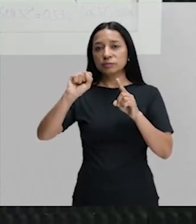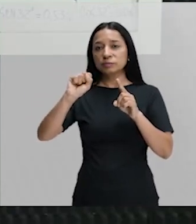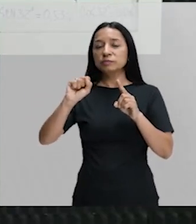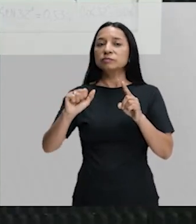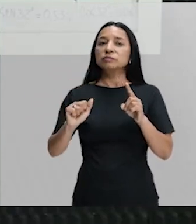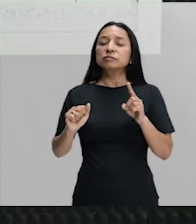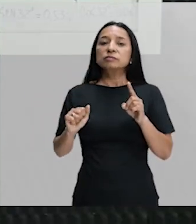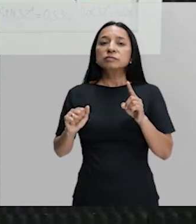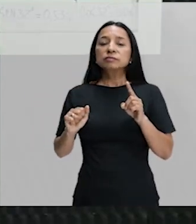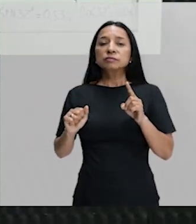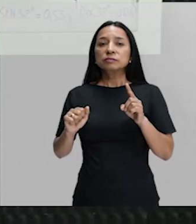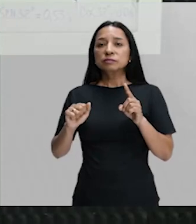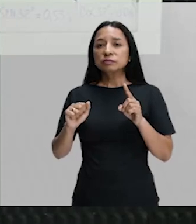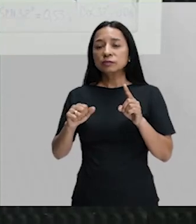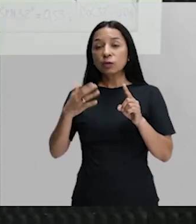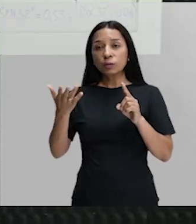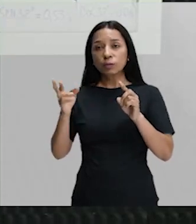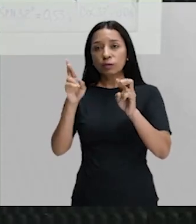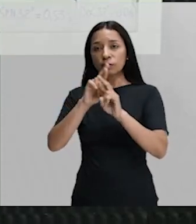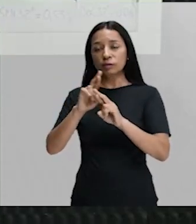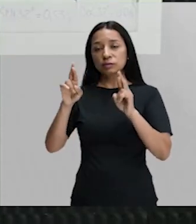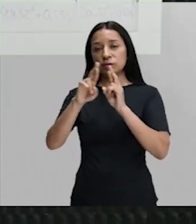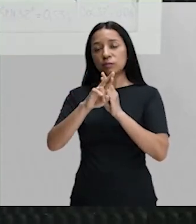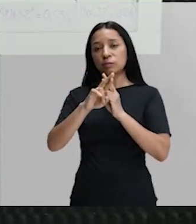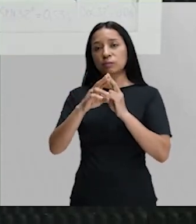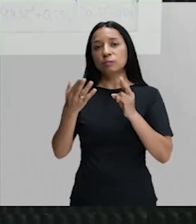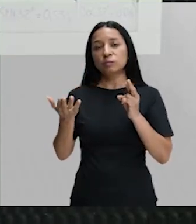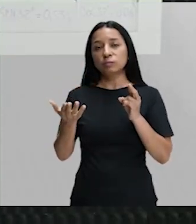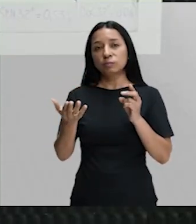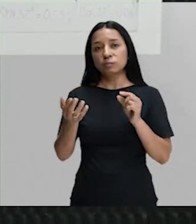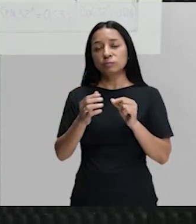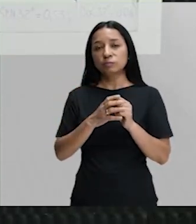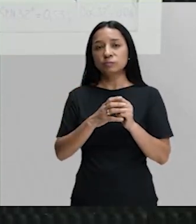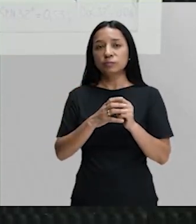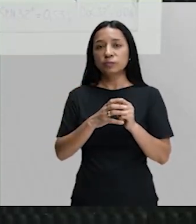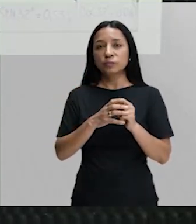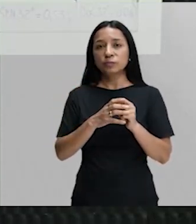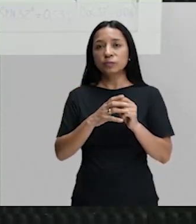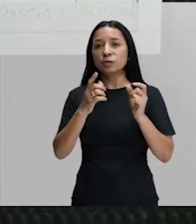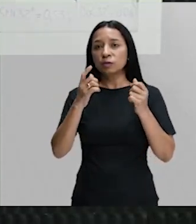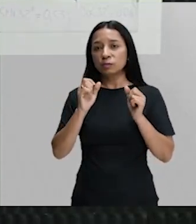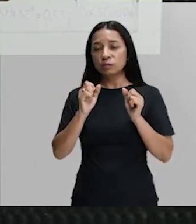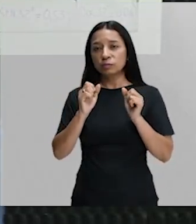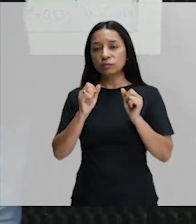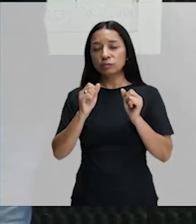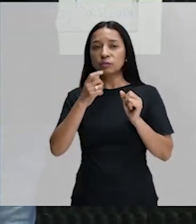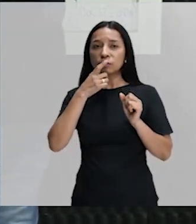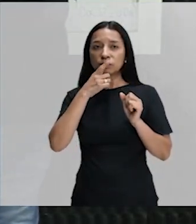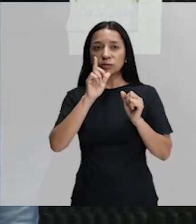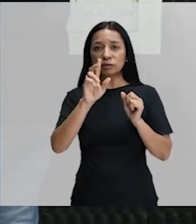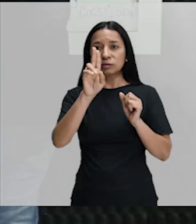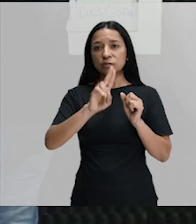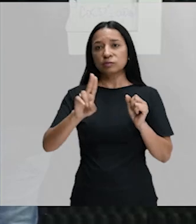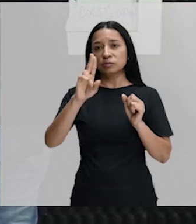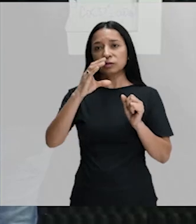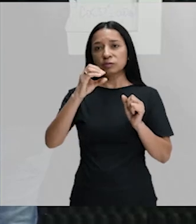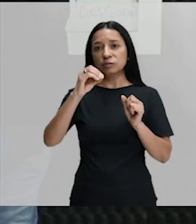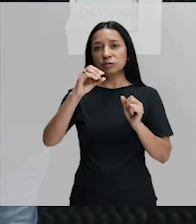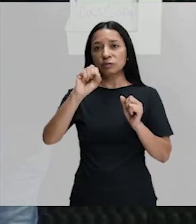cateto adjacente e hipotenusa? Ah, para o seu cosseno. Então, o cosseno que você vai usar. Cosseno de 32